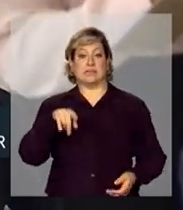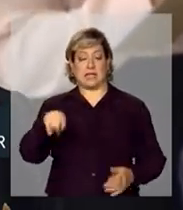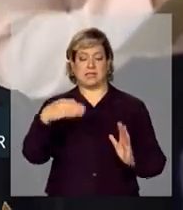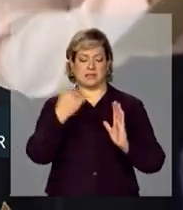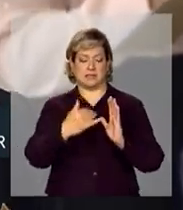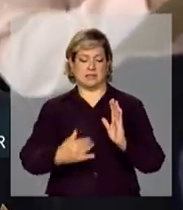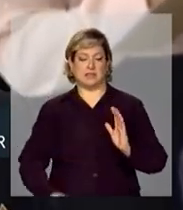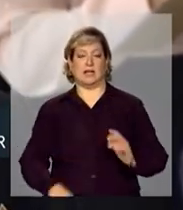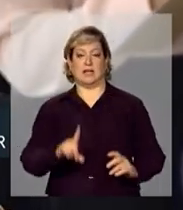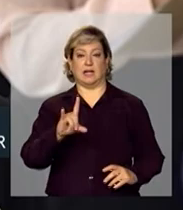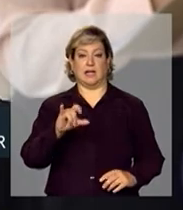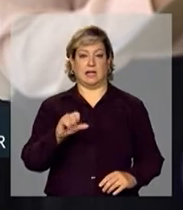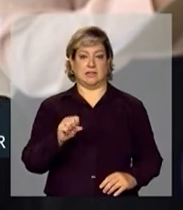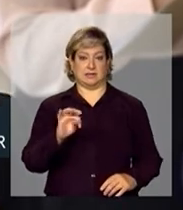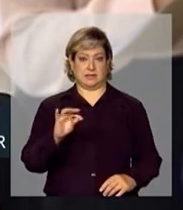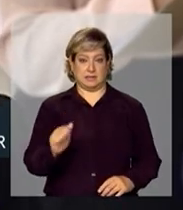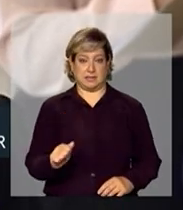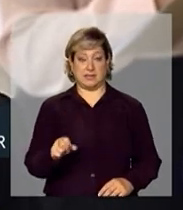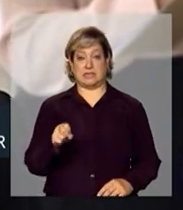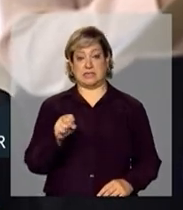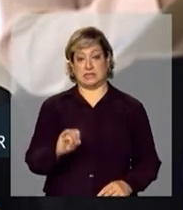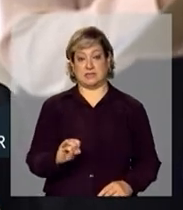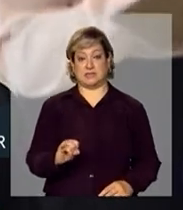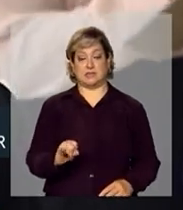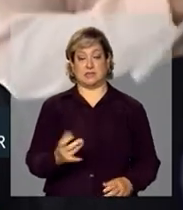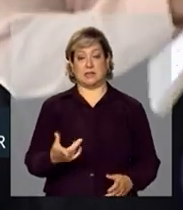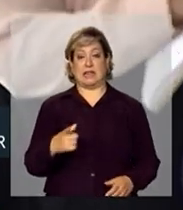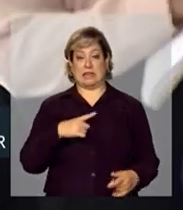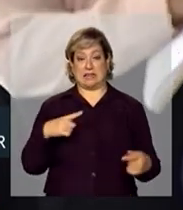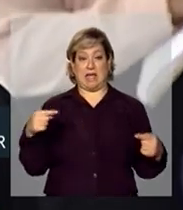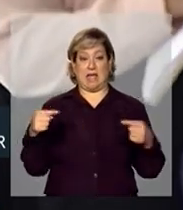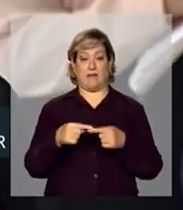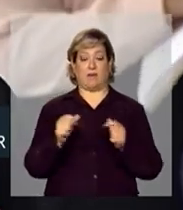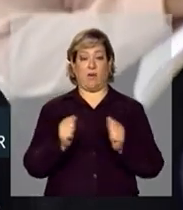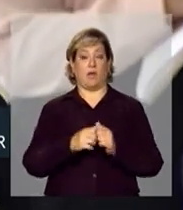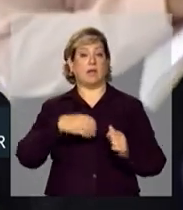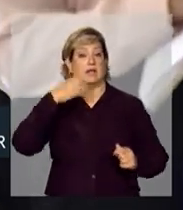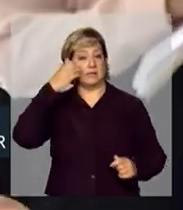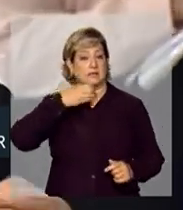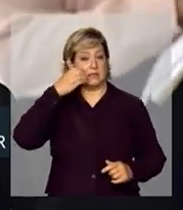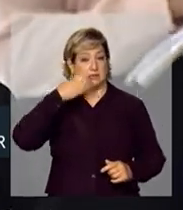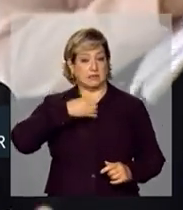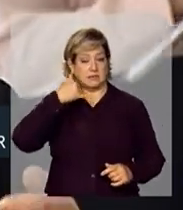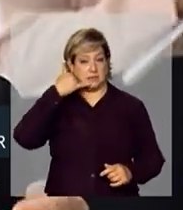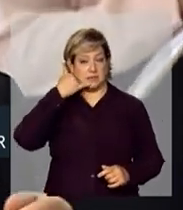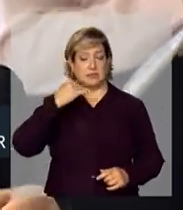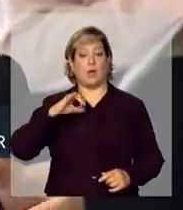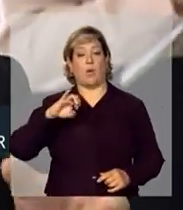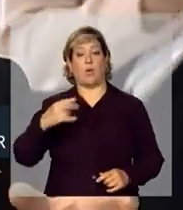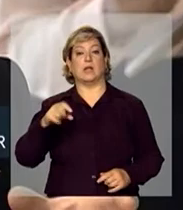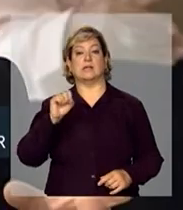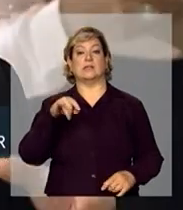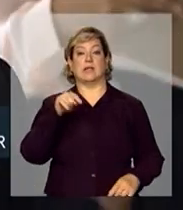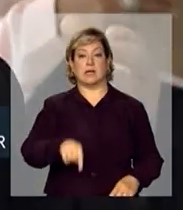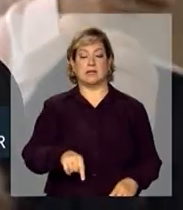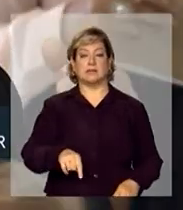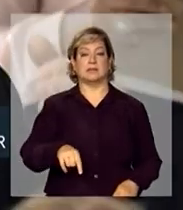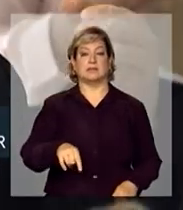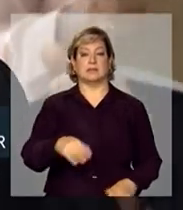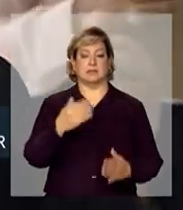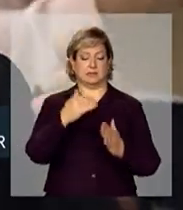e se efetivamente tem a ver com a questão do celulares e se essa lista Qual é o